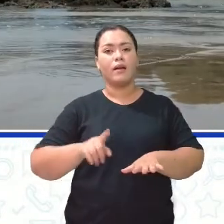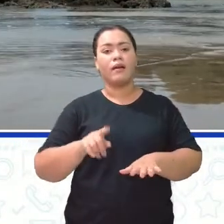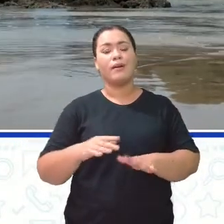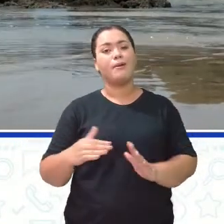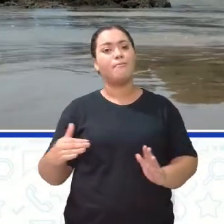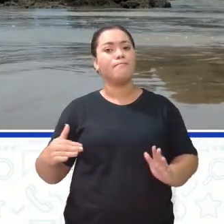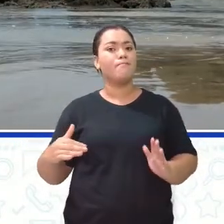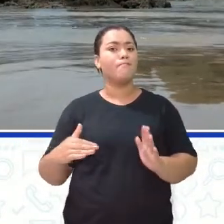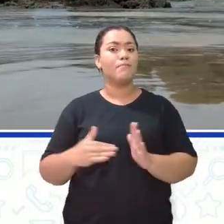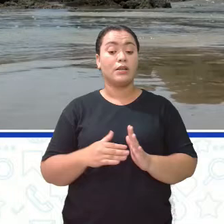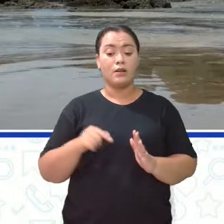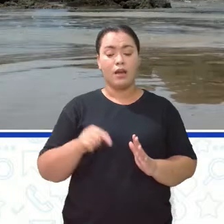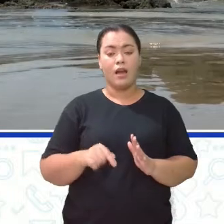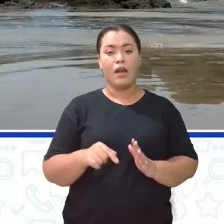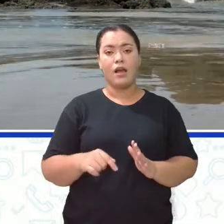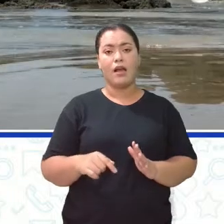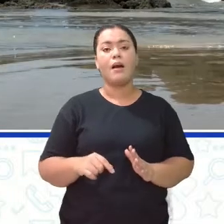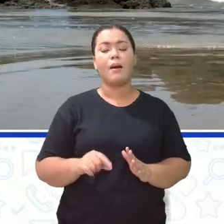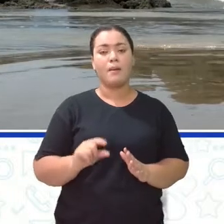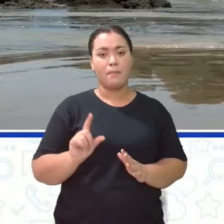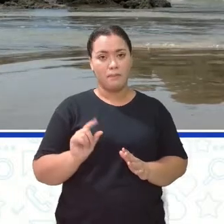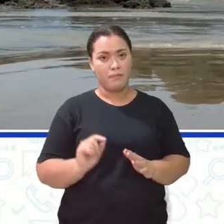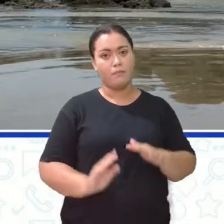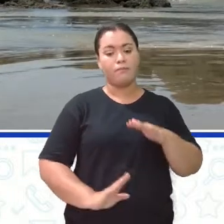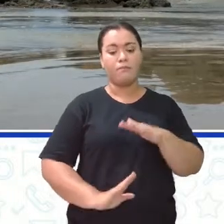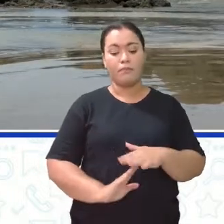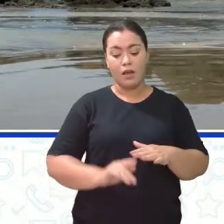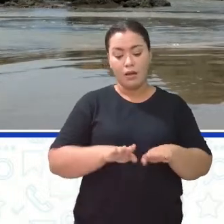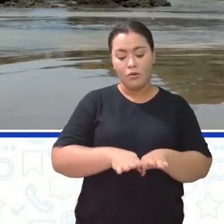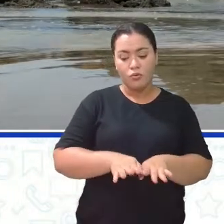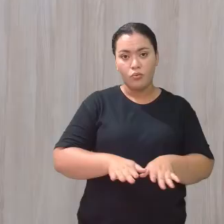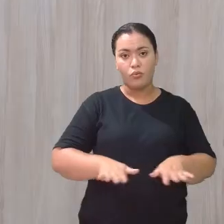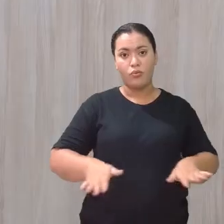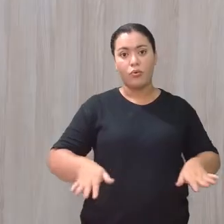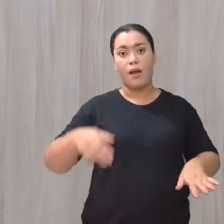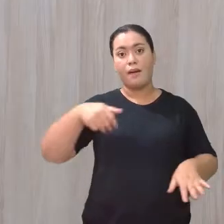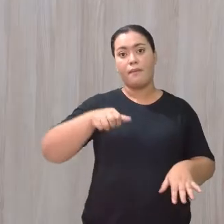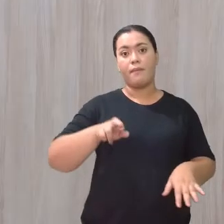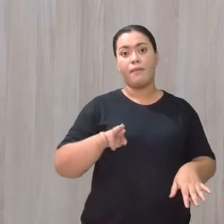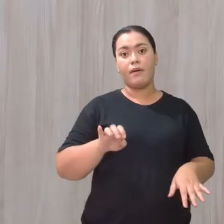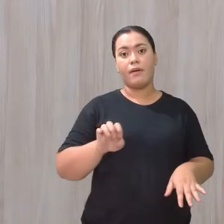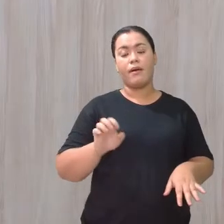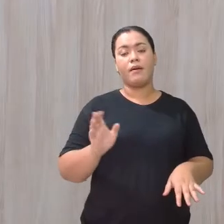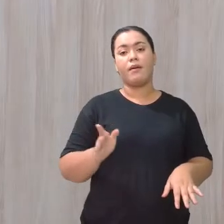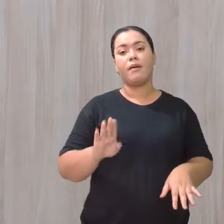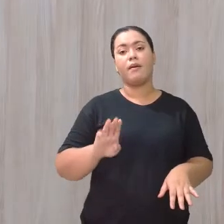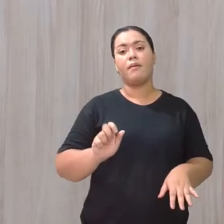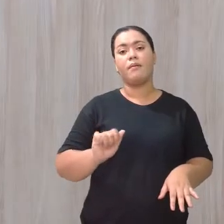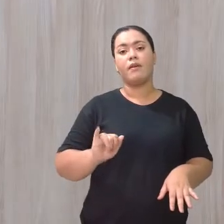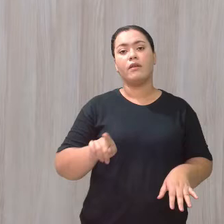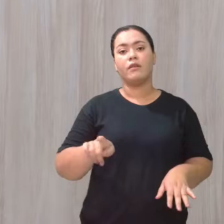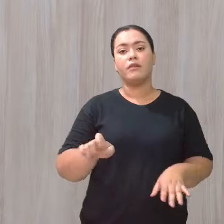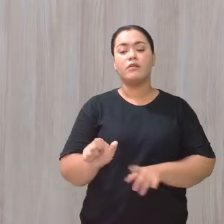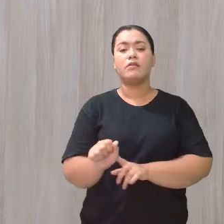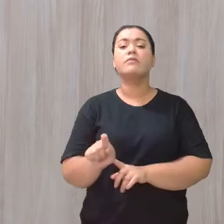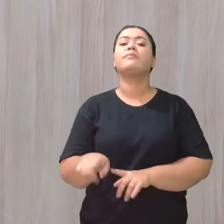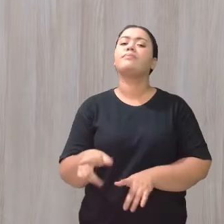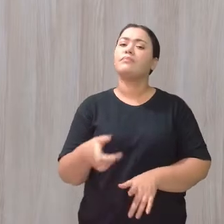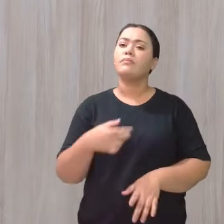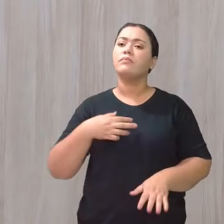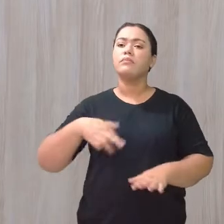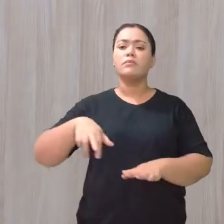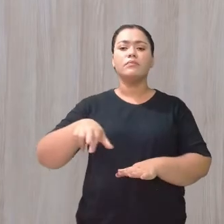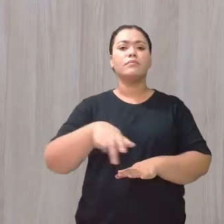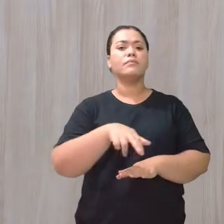mínimo atingido. Então, é chamado de realmente maré baixa. É aquela maré que você chega e você consegue até andar,